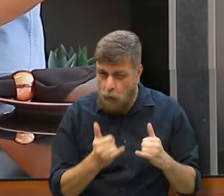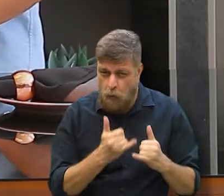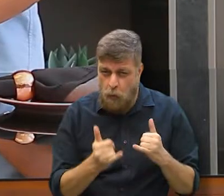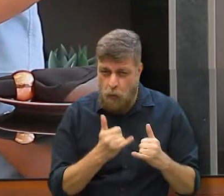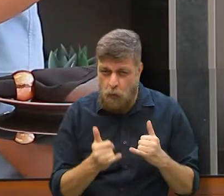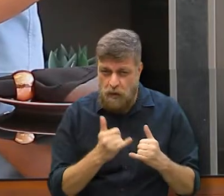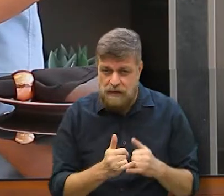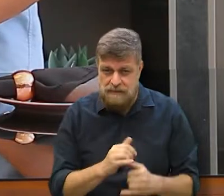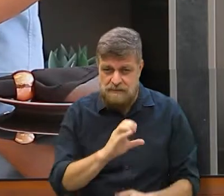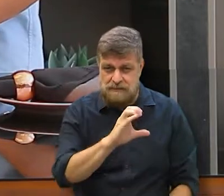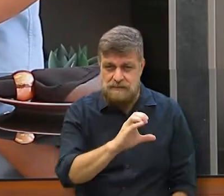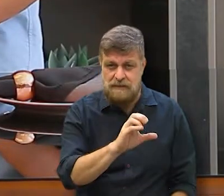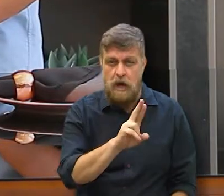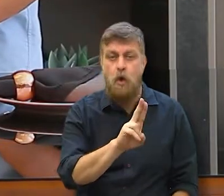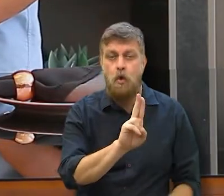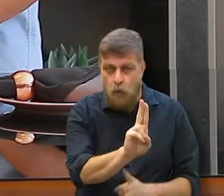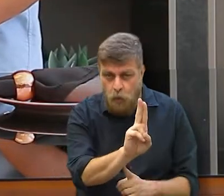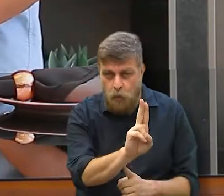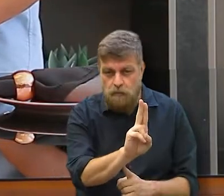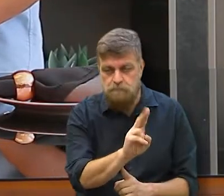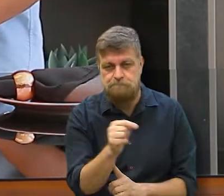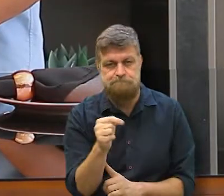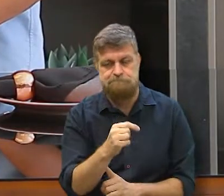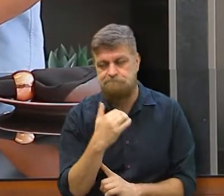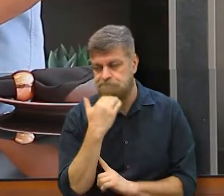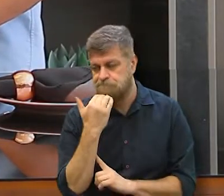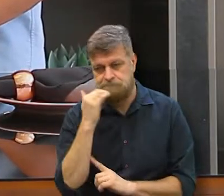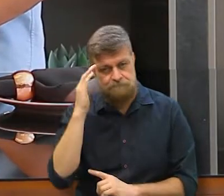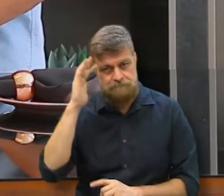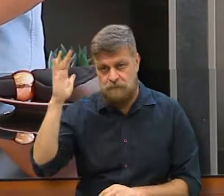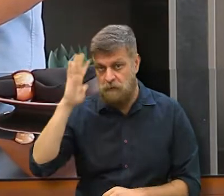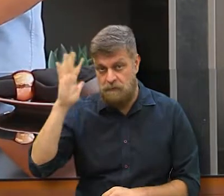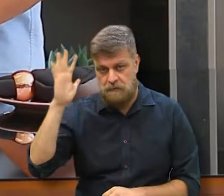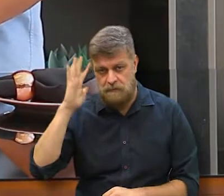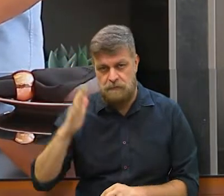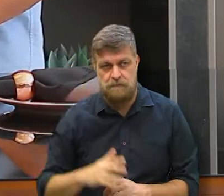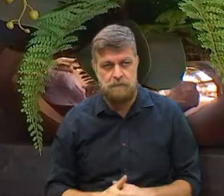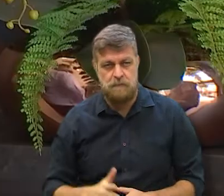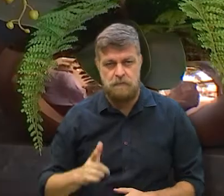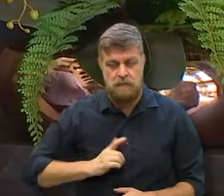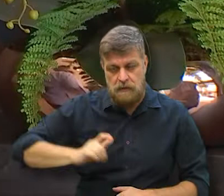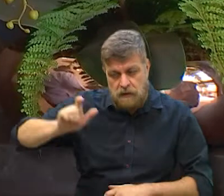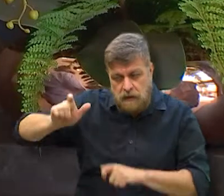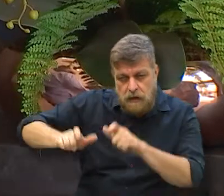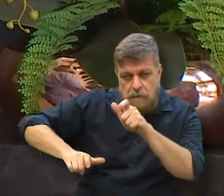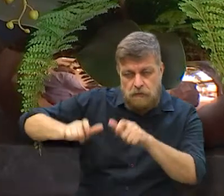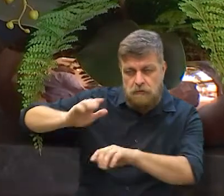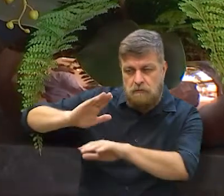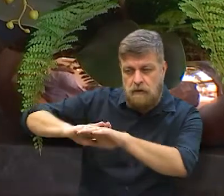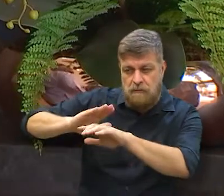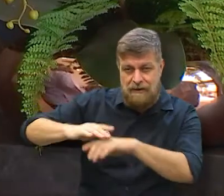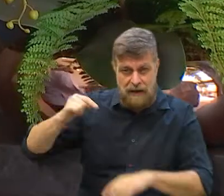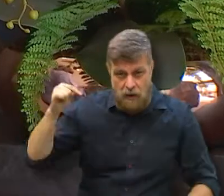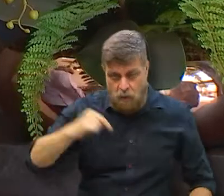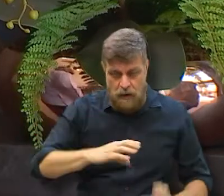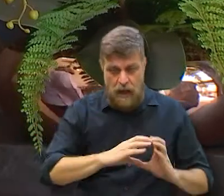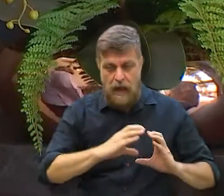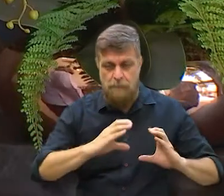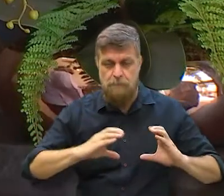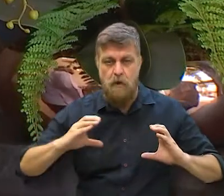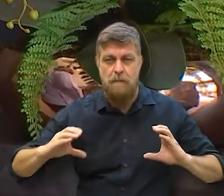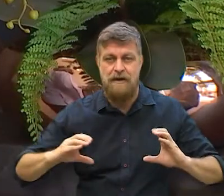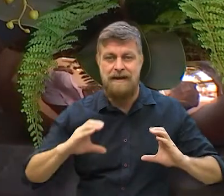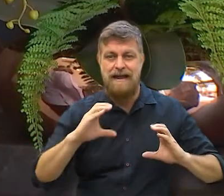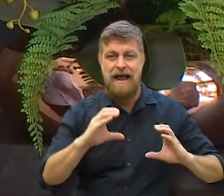crua, né? O pessoal não consegue imaginar. Uhum. Tem gente que faz com ela